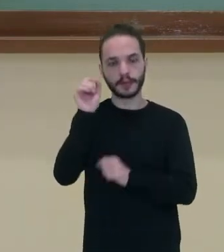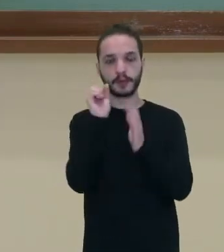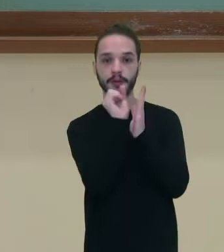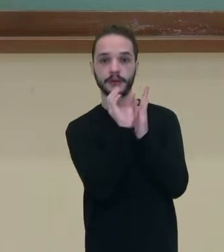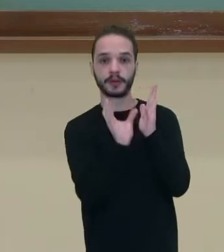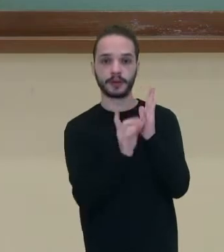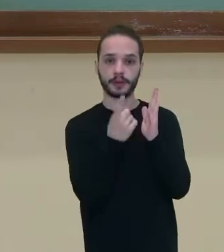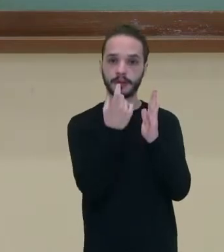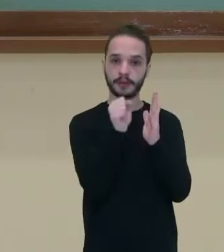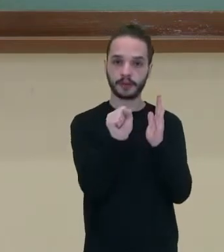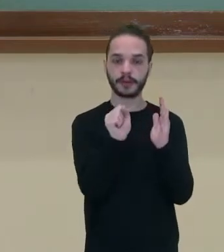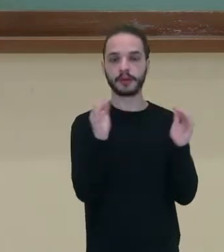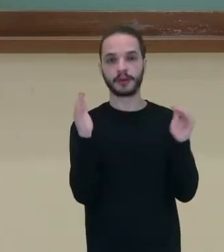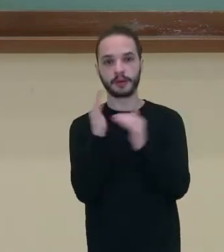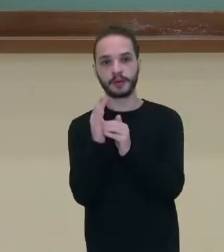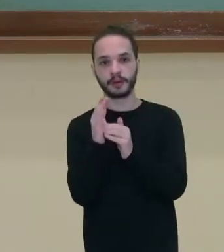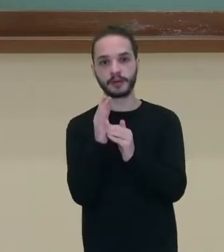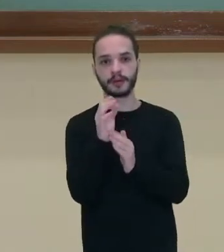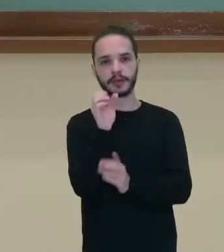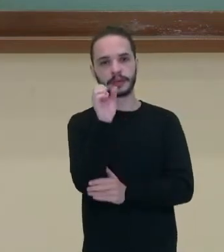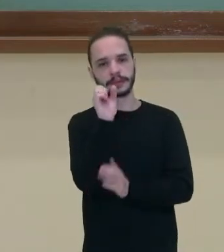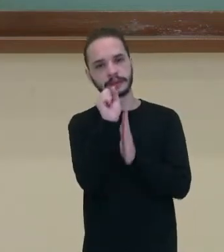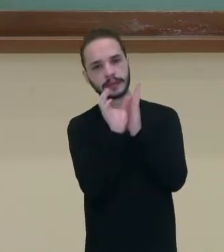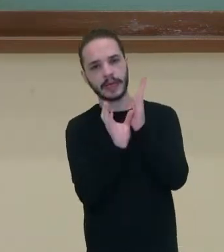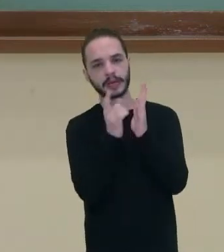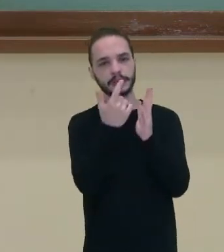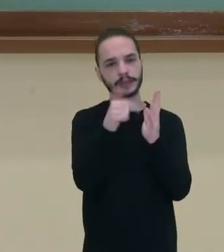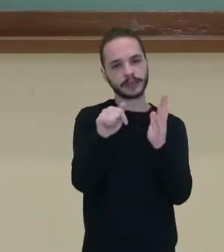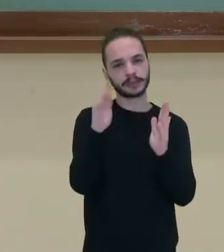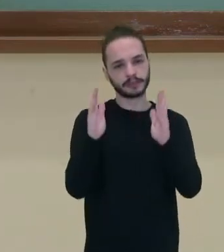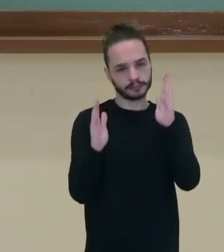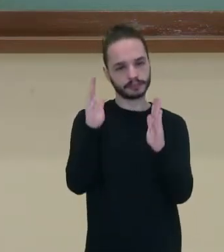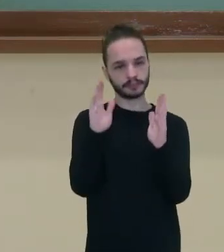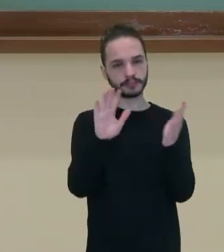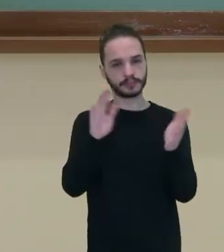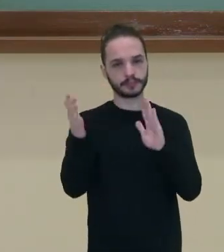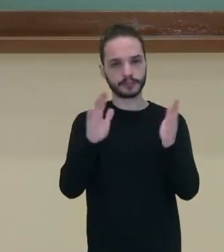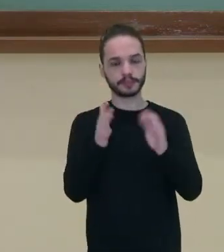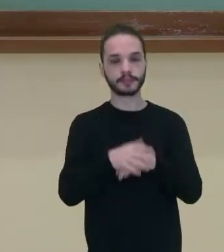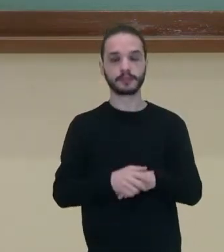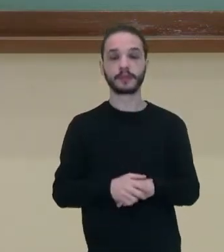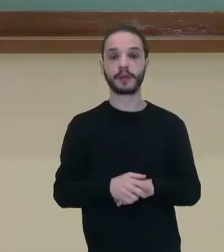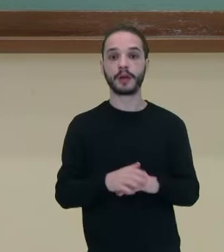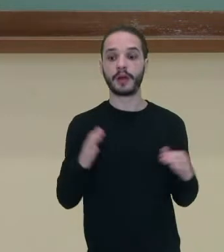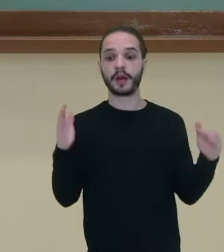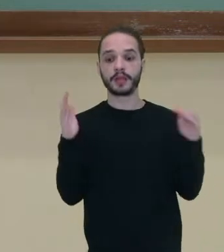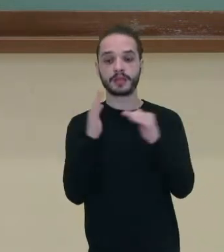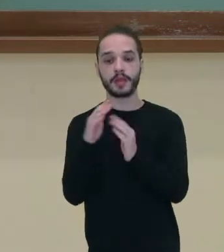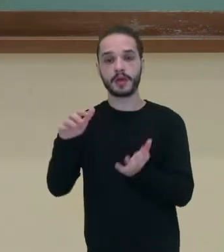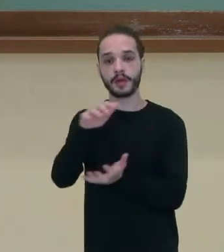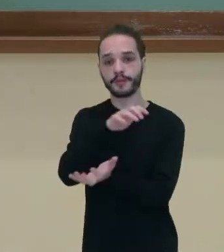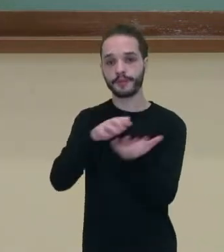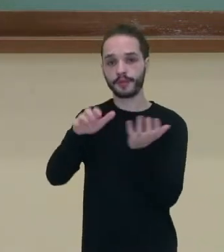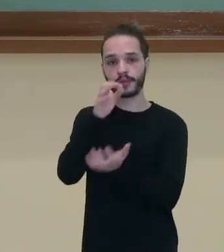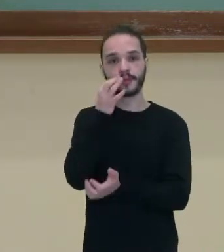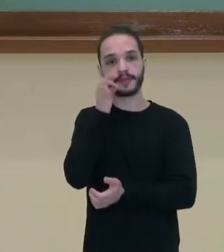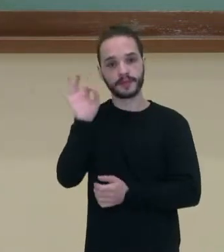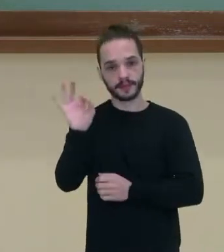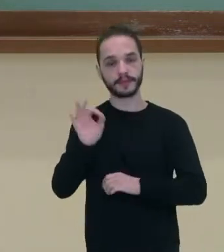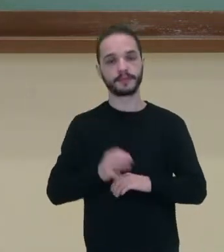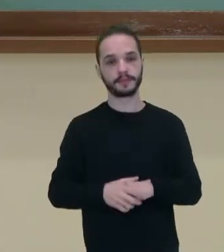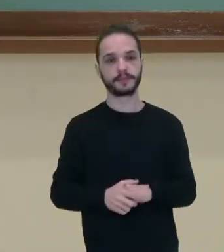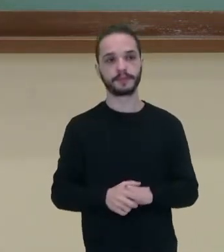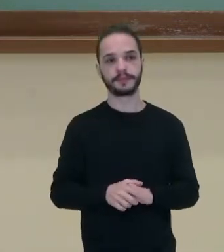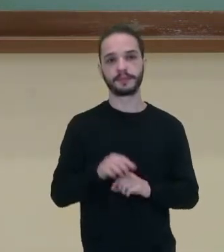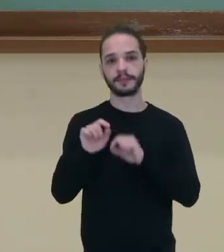século XVIII, século XVII, certo? E ele vai ir ali até a Revolução Francesa, certo?